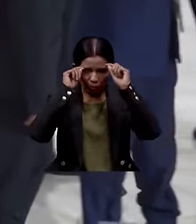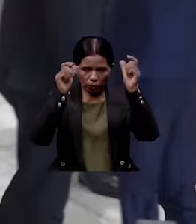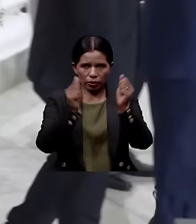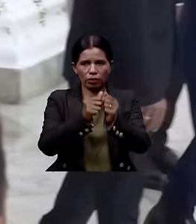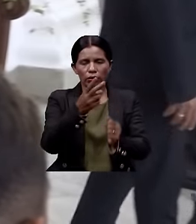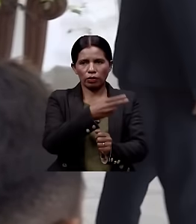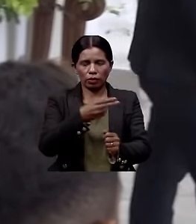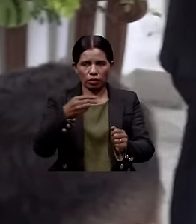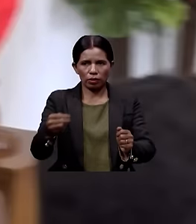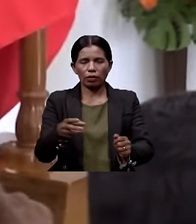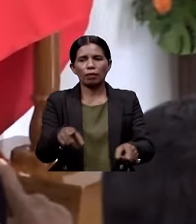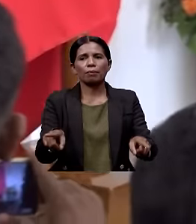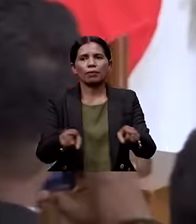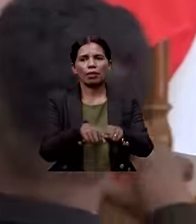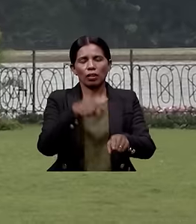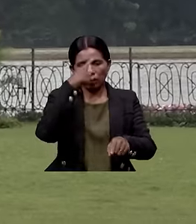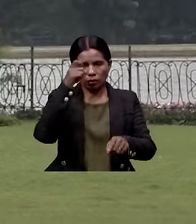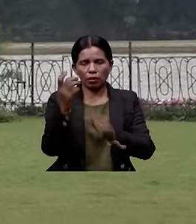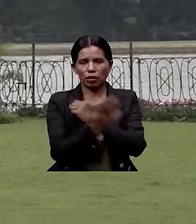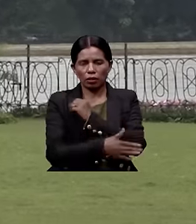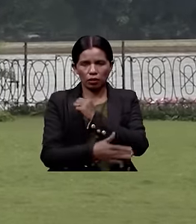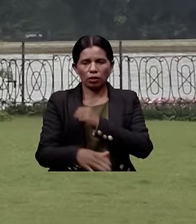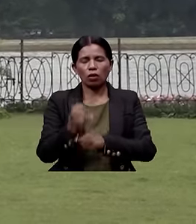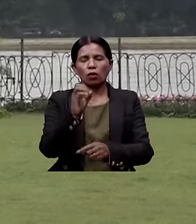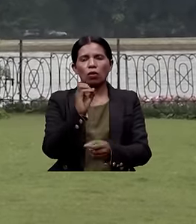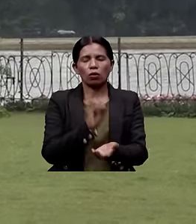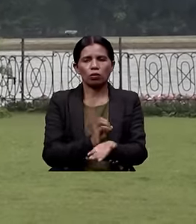Indonésia, sai polêmica, tamarai povo naktuka o ekusi,